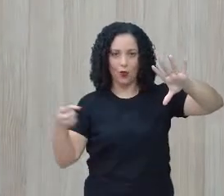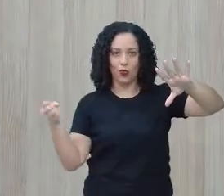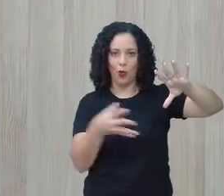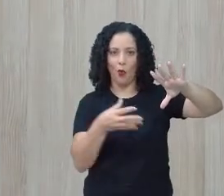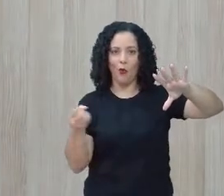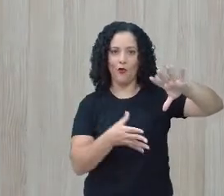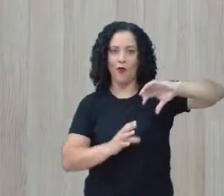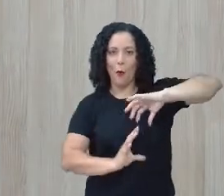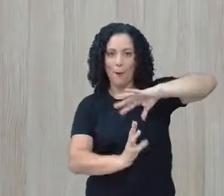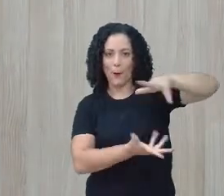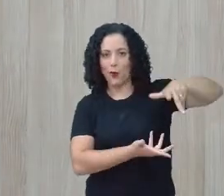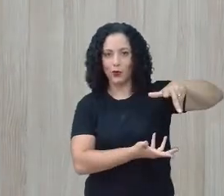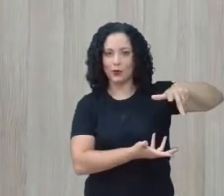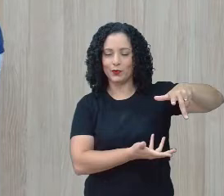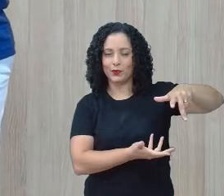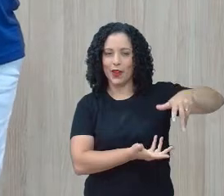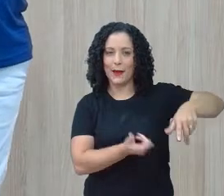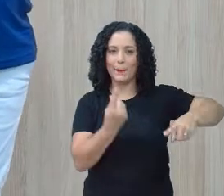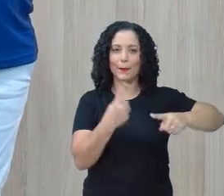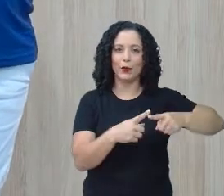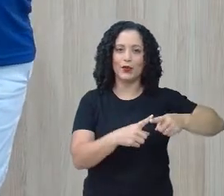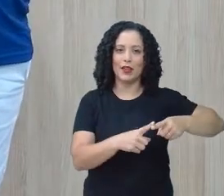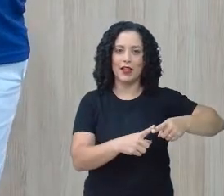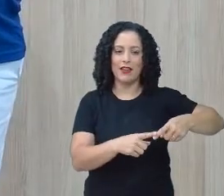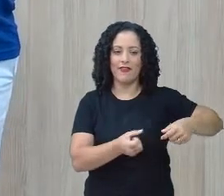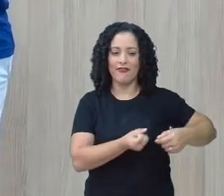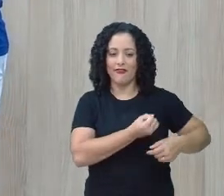Velho Mundo ali conhecido, né,